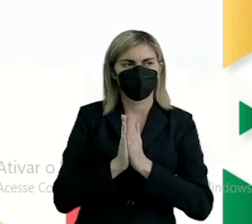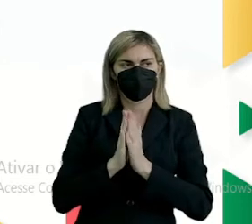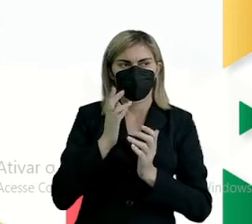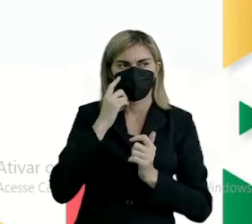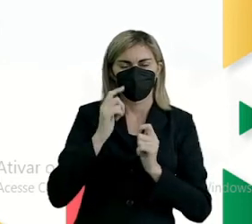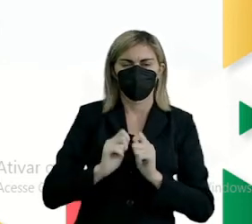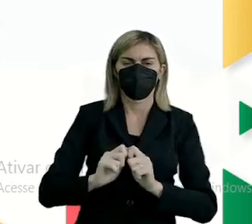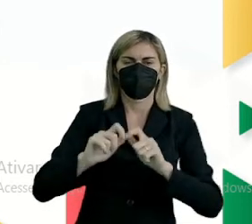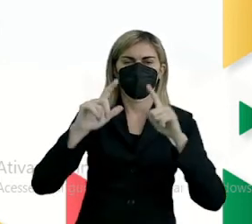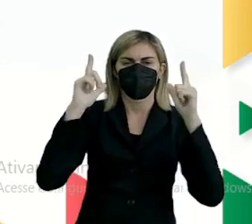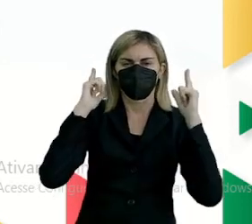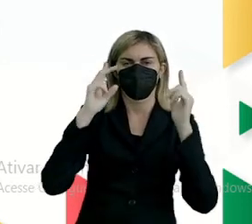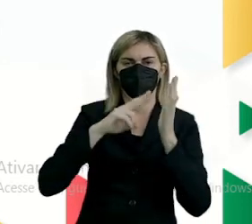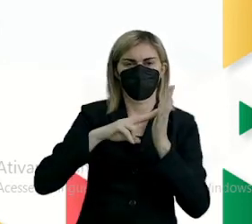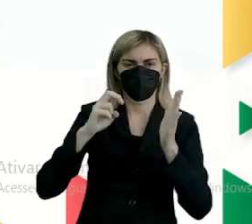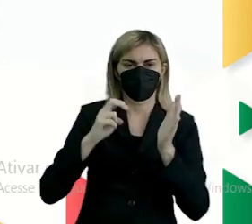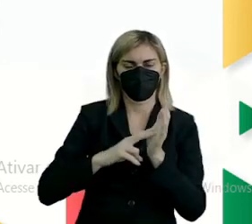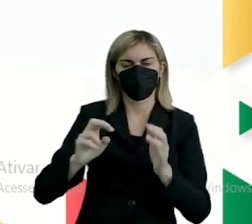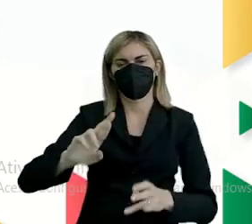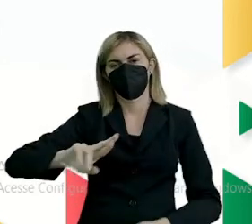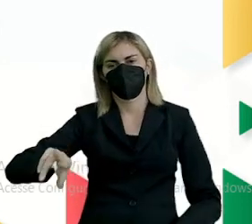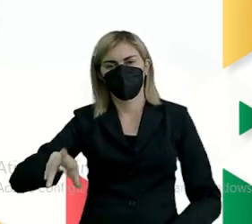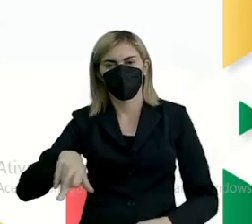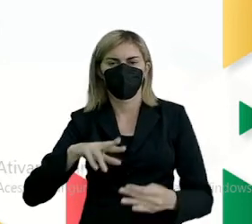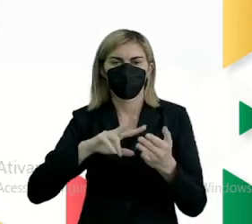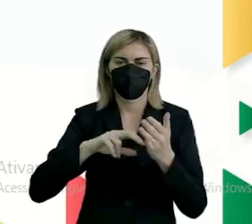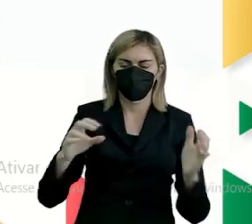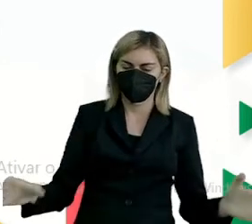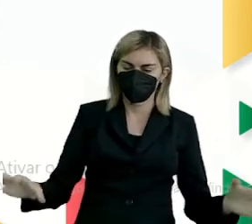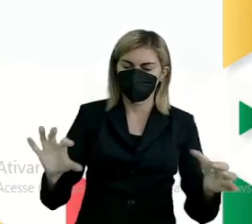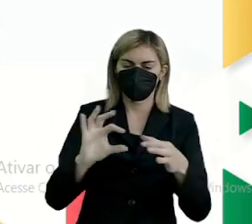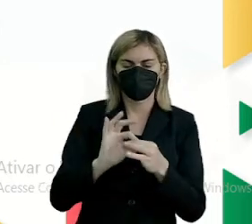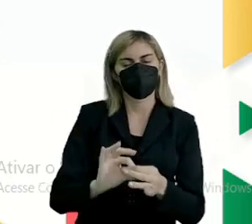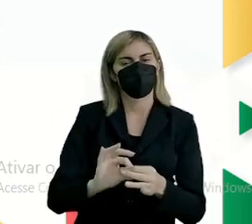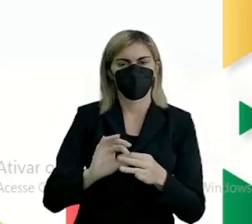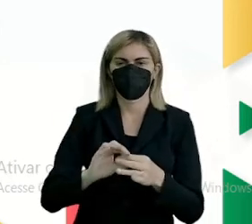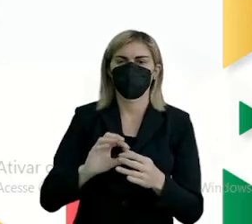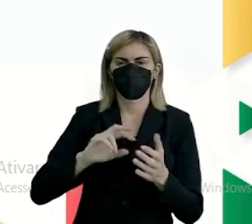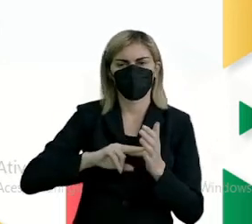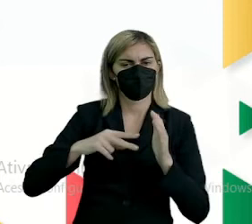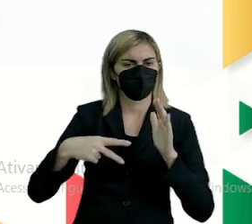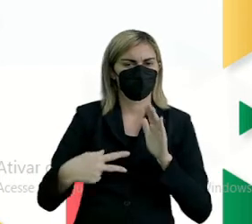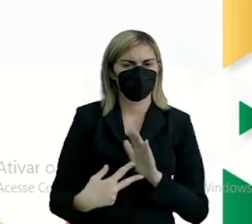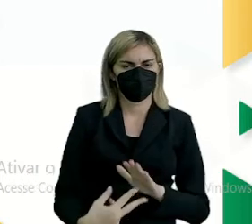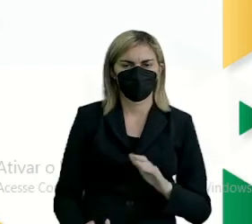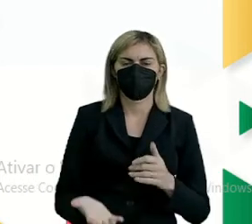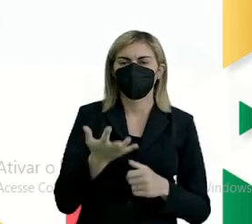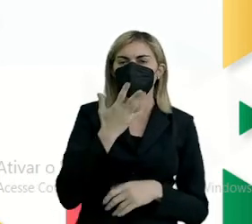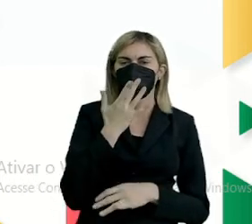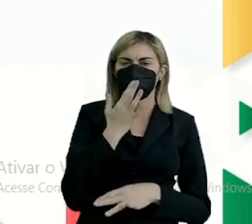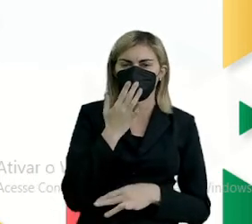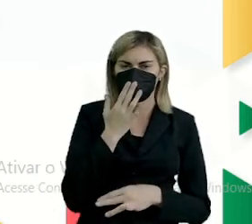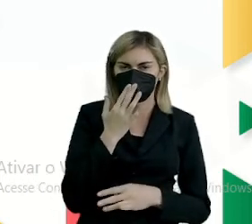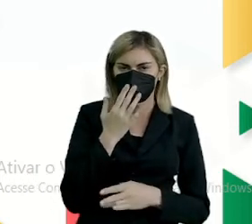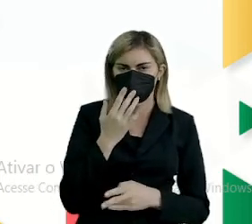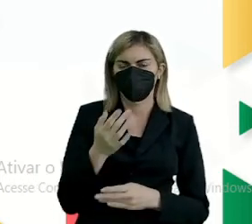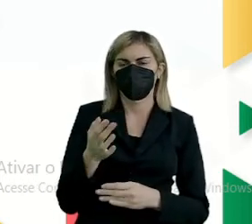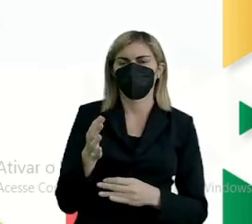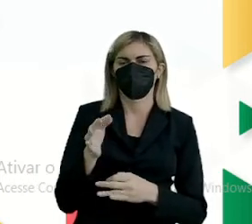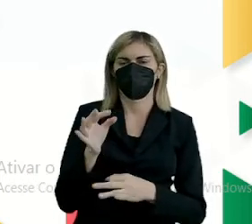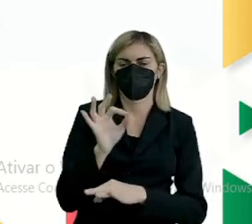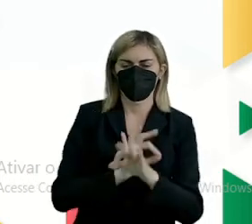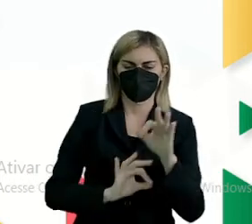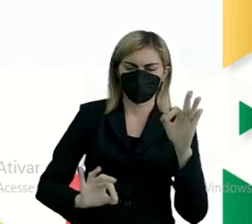olha aí o elemento verbal, não verbal, a junção, o efeito de sentido, as cores, a